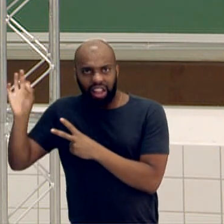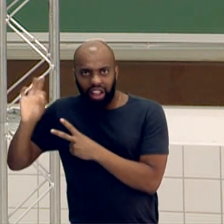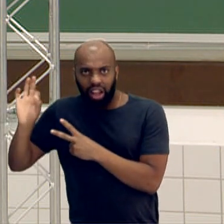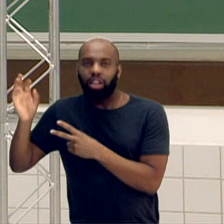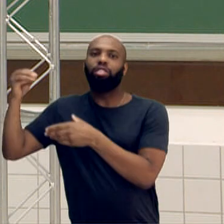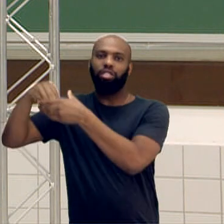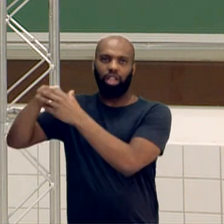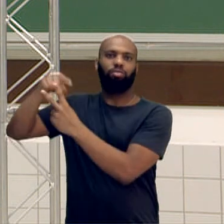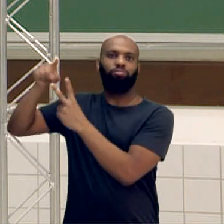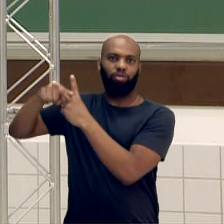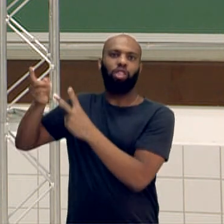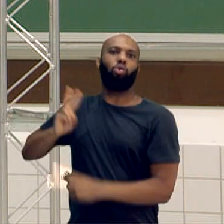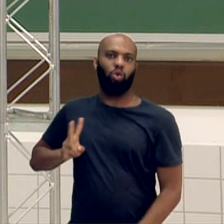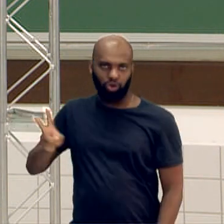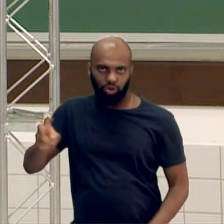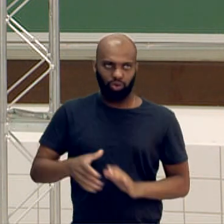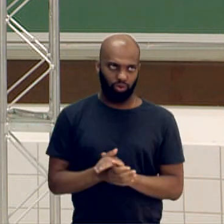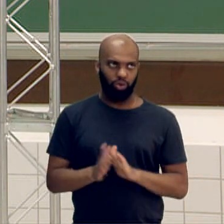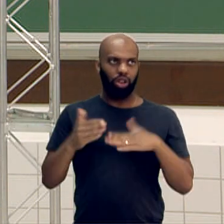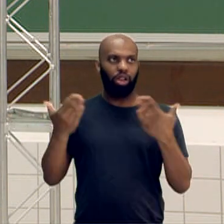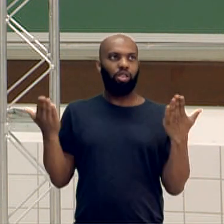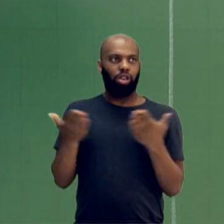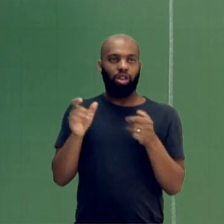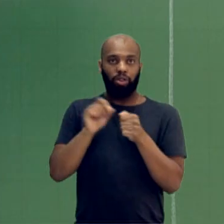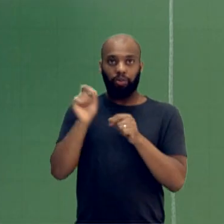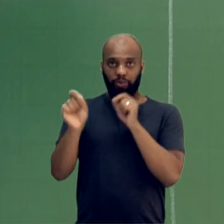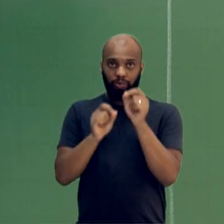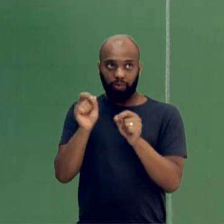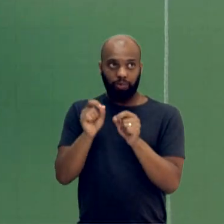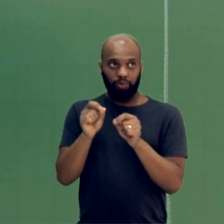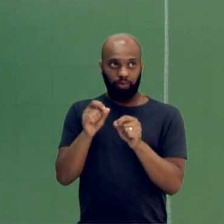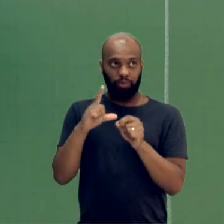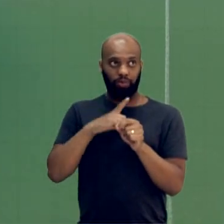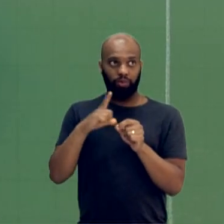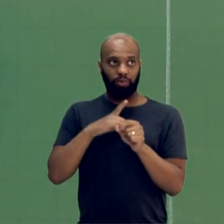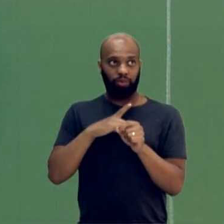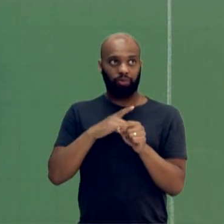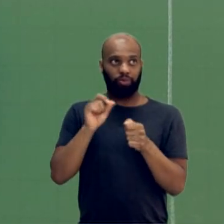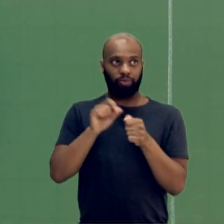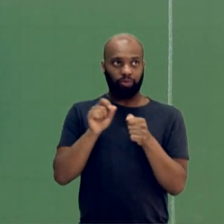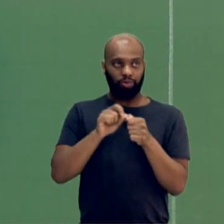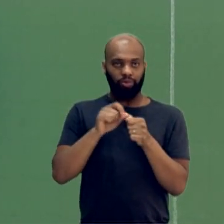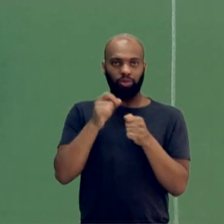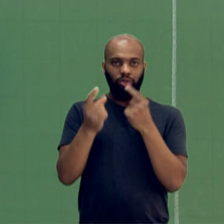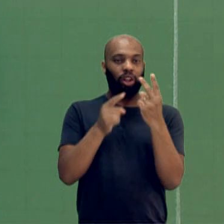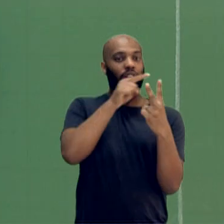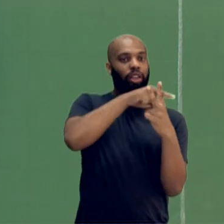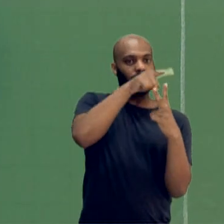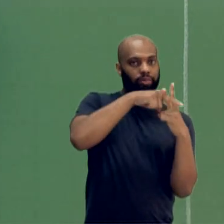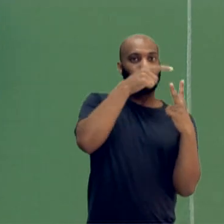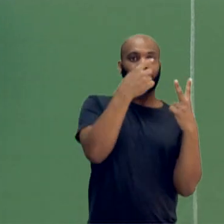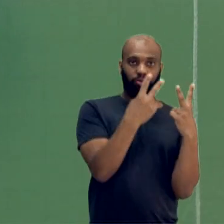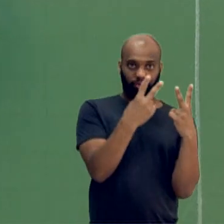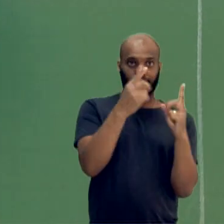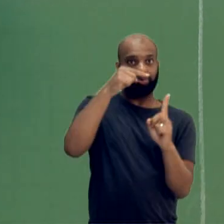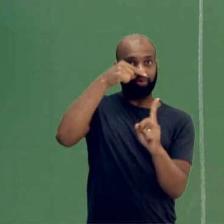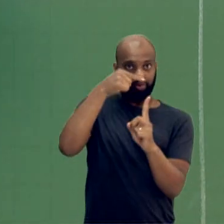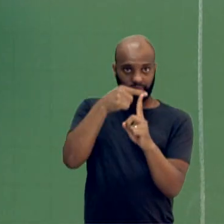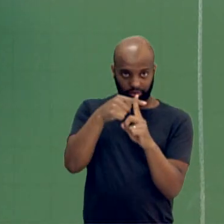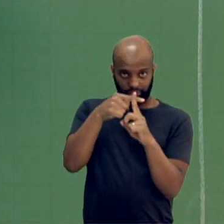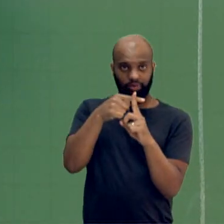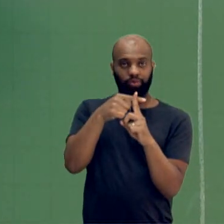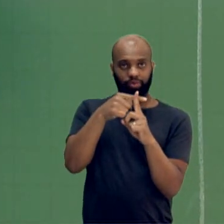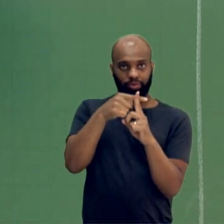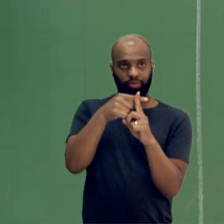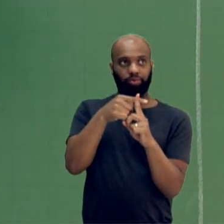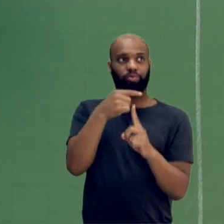radical, tá bom? Então, desta forma, nós vamos ter aqui sendo raiz quadrada